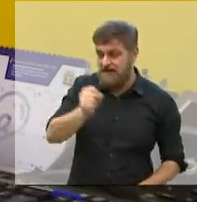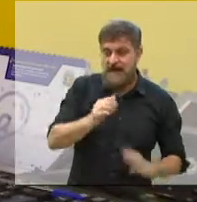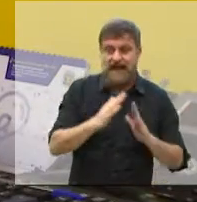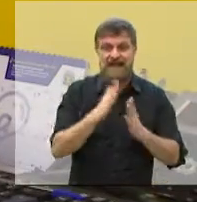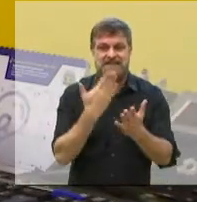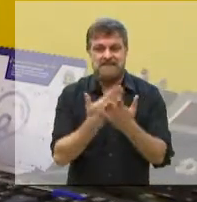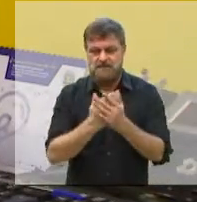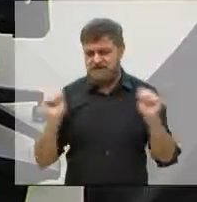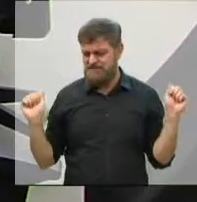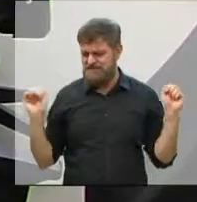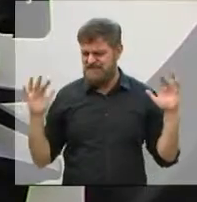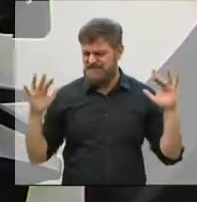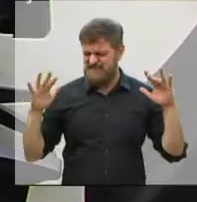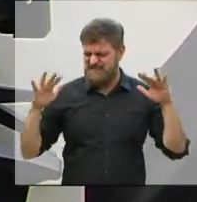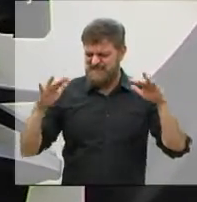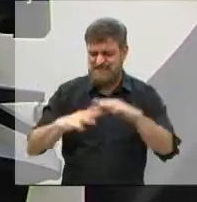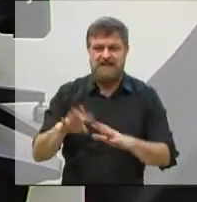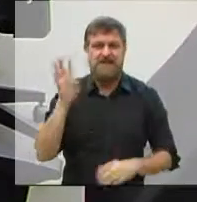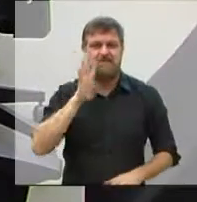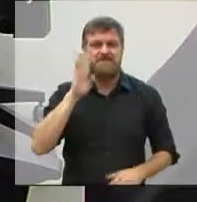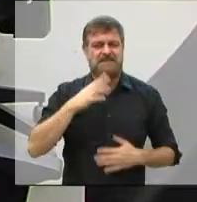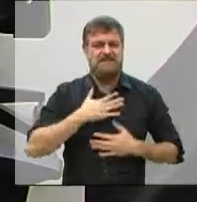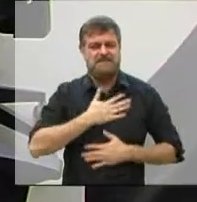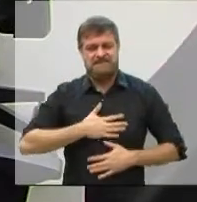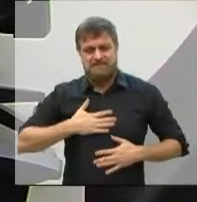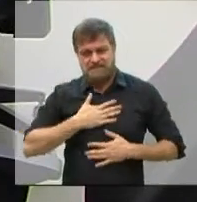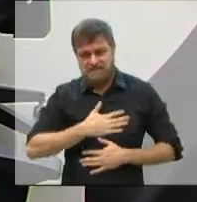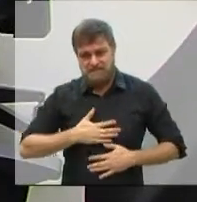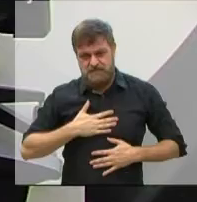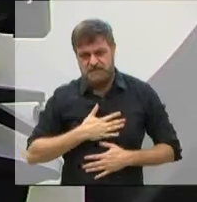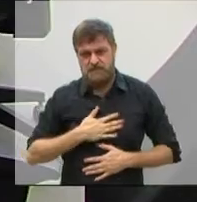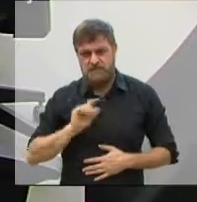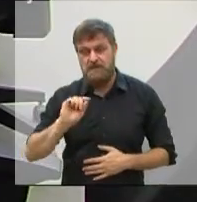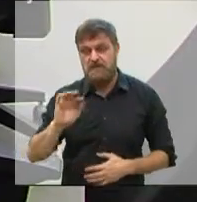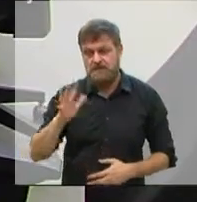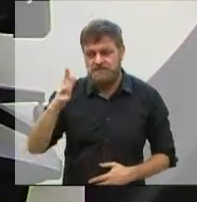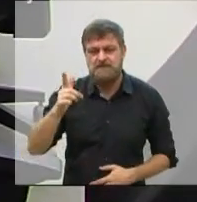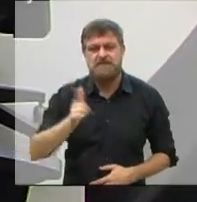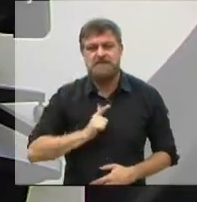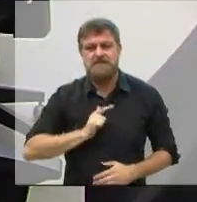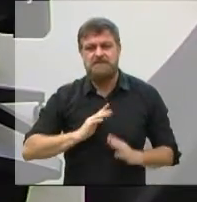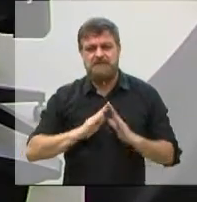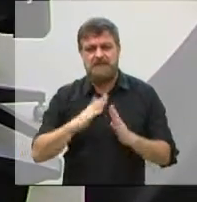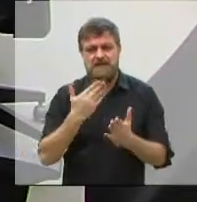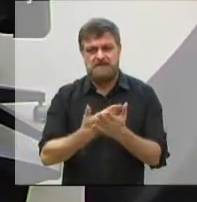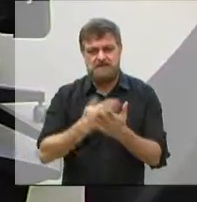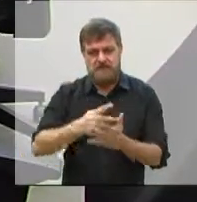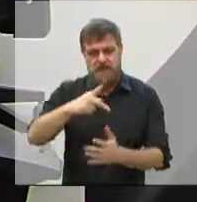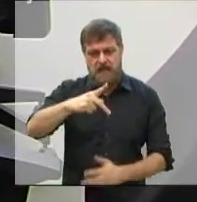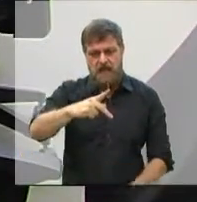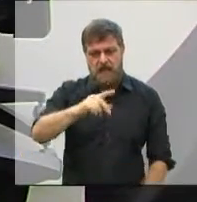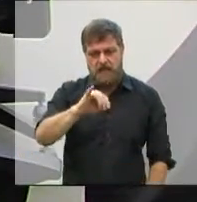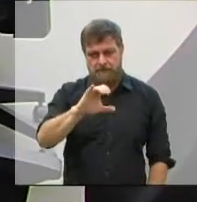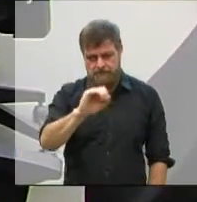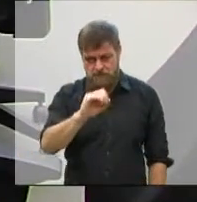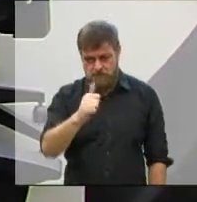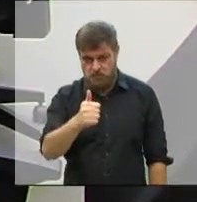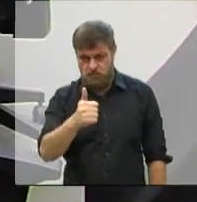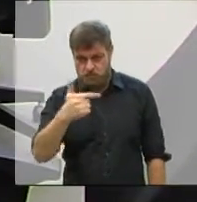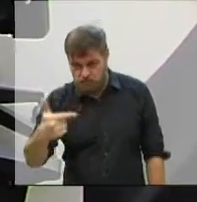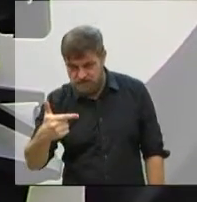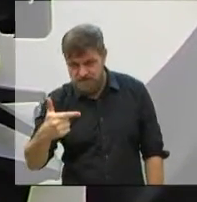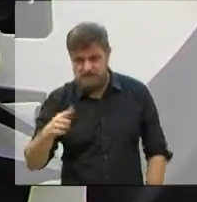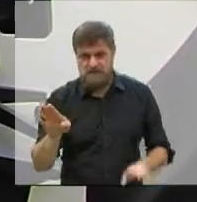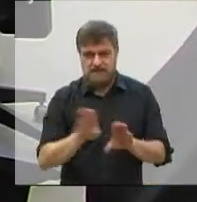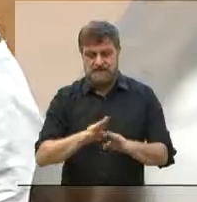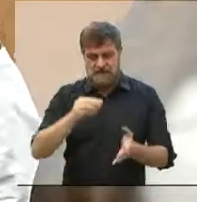escolas para cá, que é muito legal, é muito gratificante, sabe? Recentemente eu recebi aqui o Colégio Pio XII, já tenho